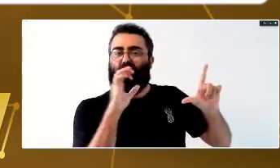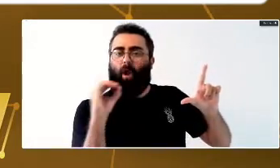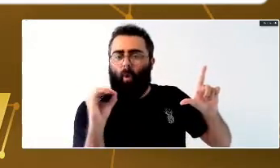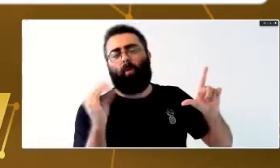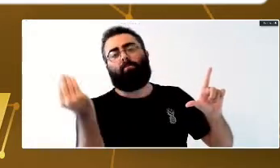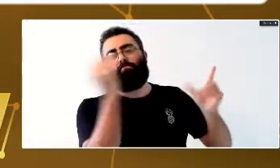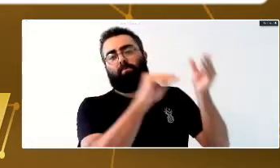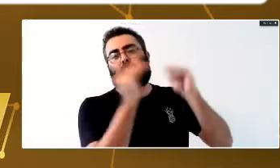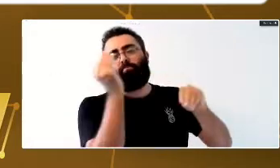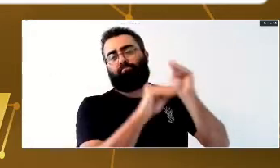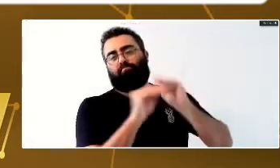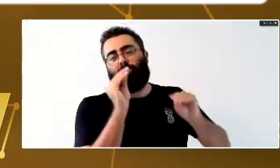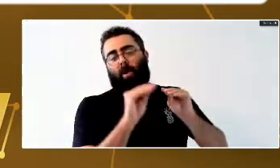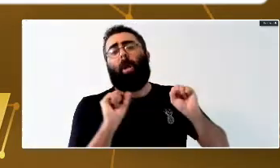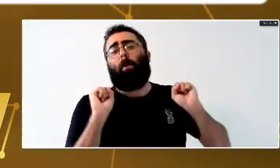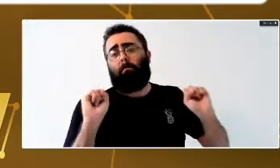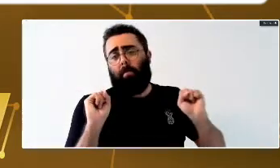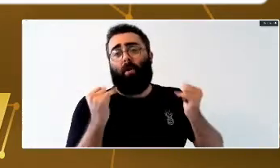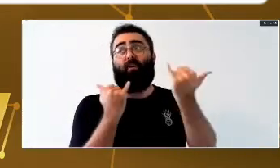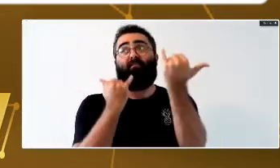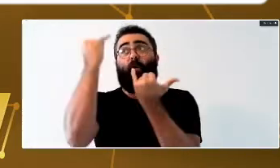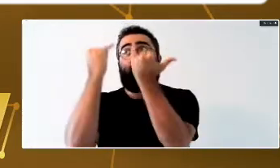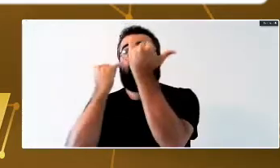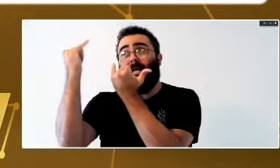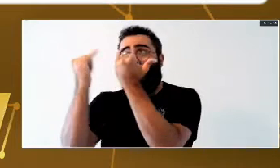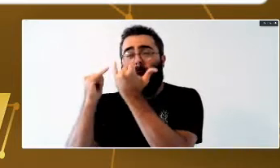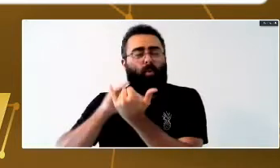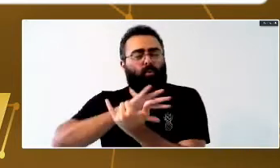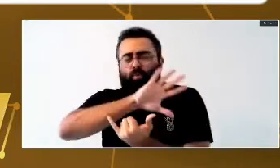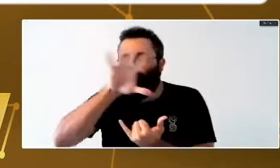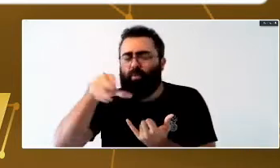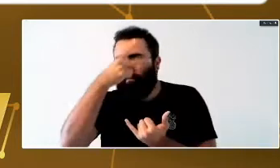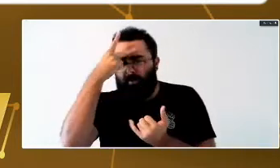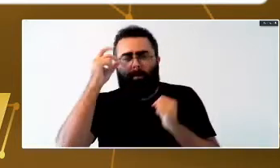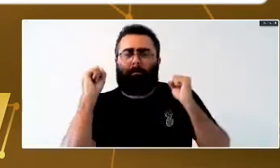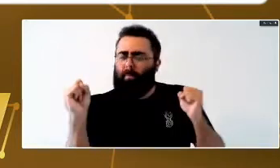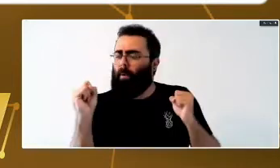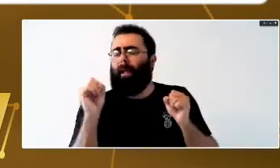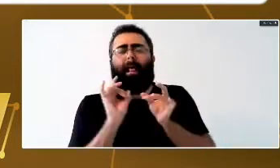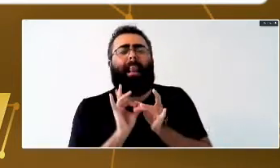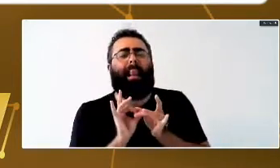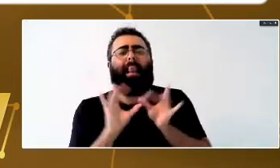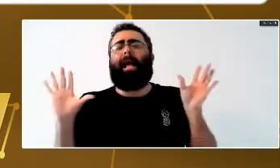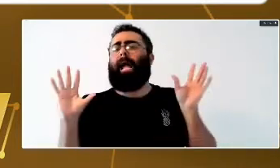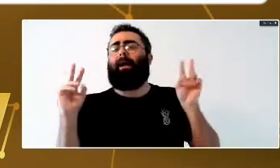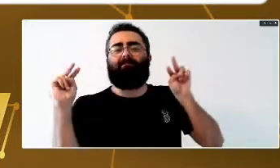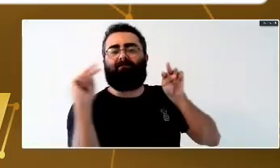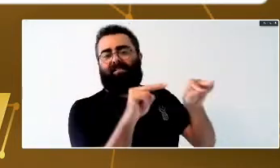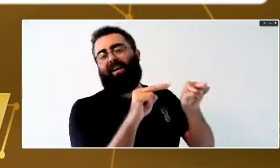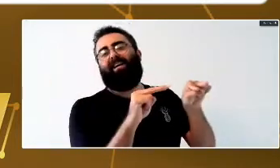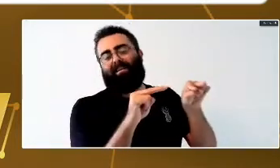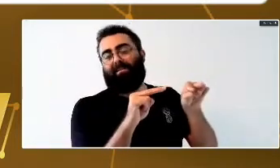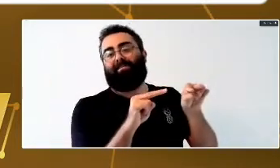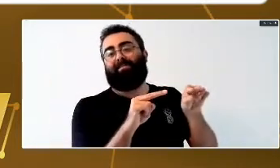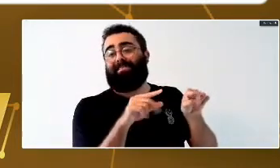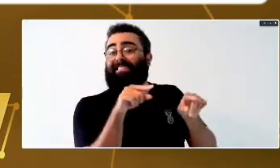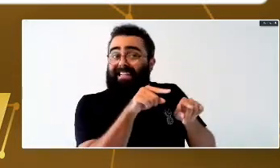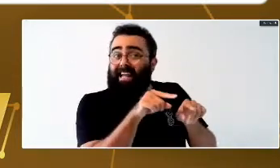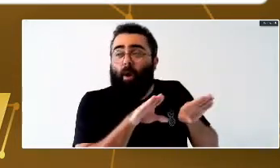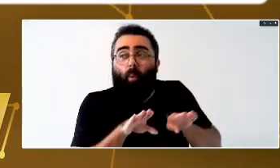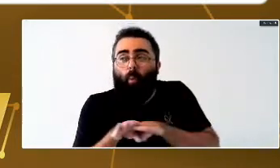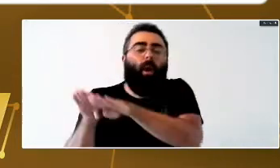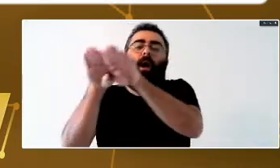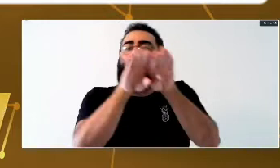acesso dessa informação a todas as áreas de forma igualitária, e com isso a gente traz